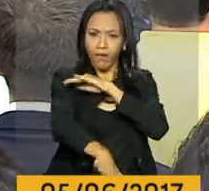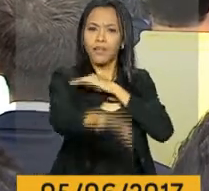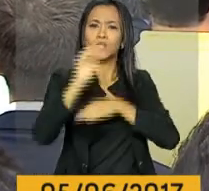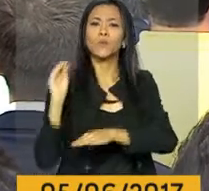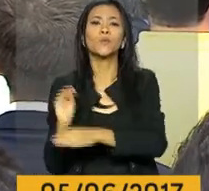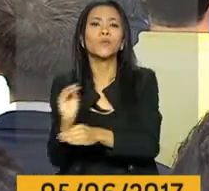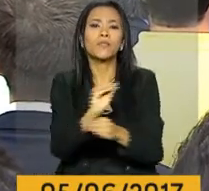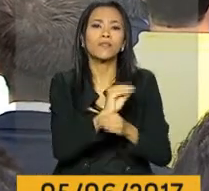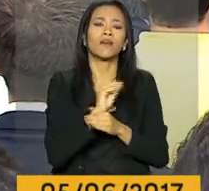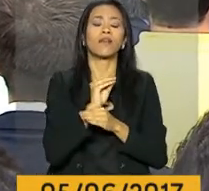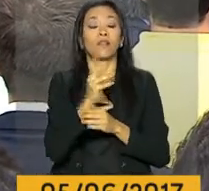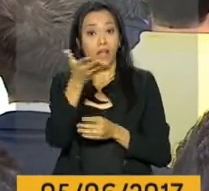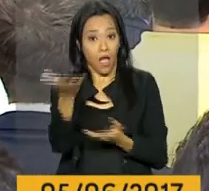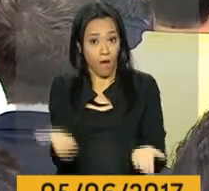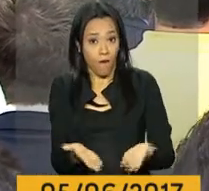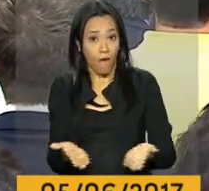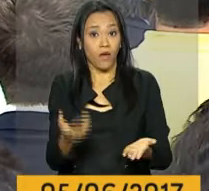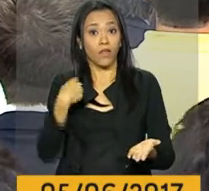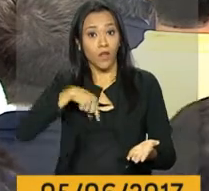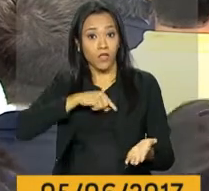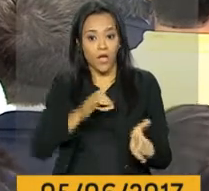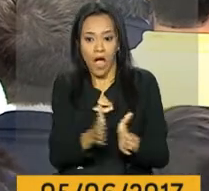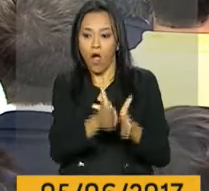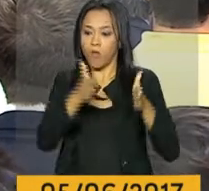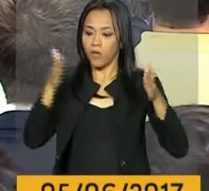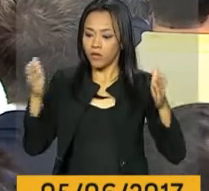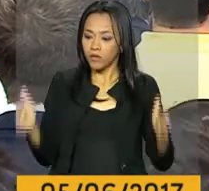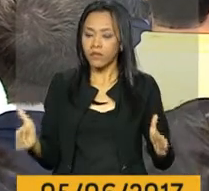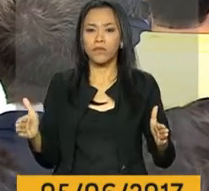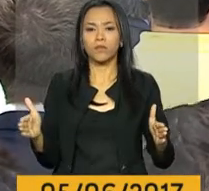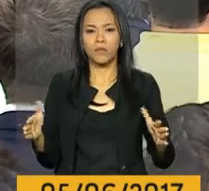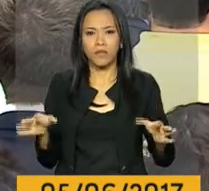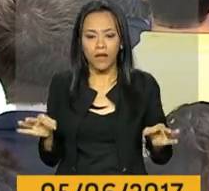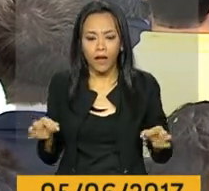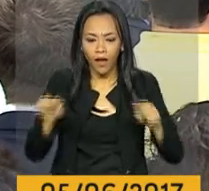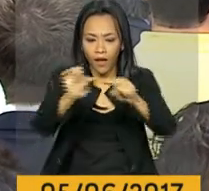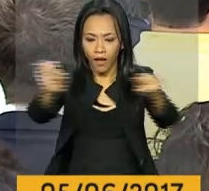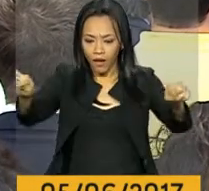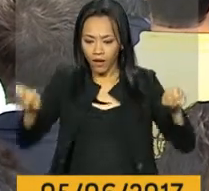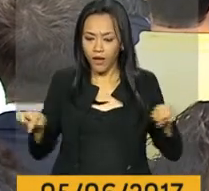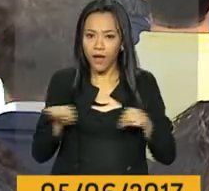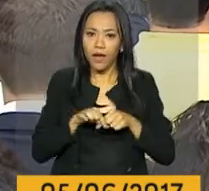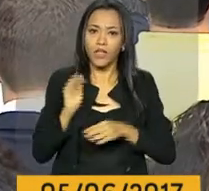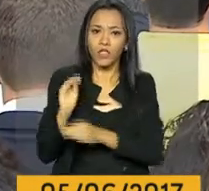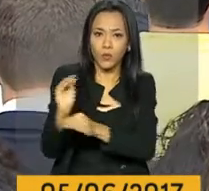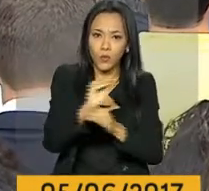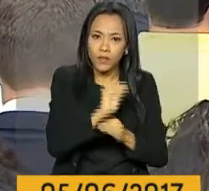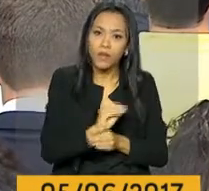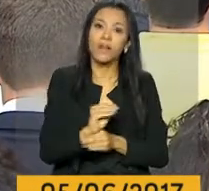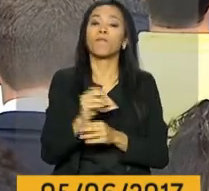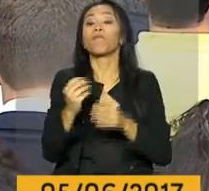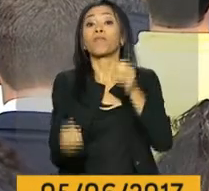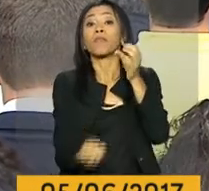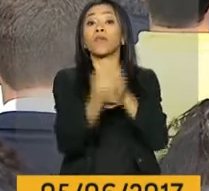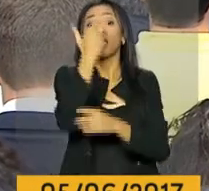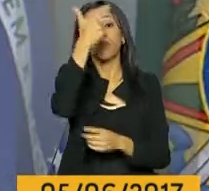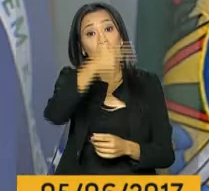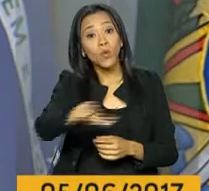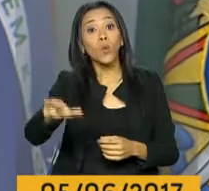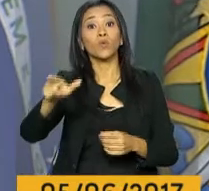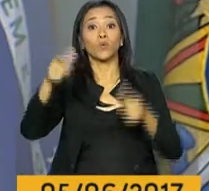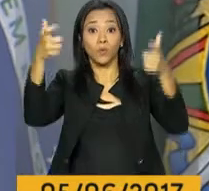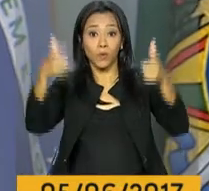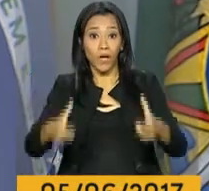aumentamos a área de conservação unidade de conservação criamos mais um parque nacional do pará é o governo portanto